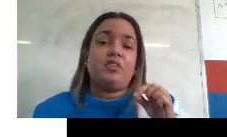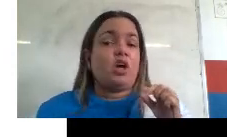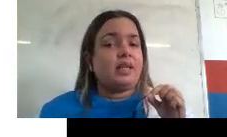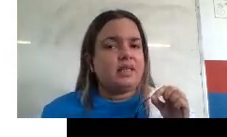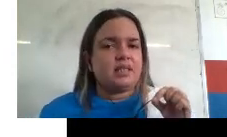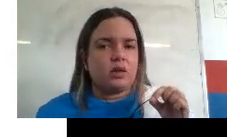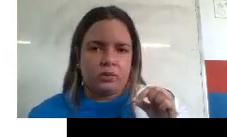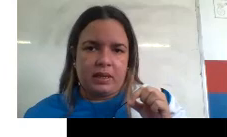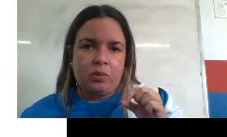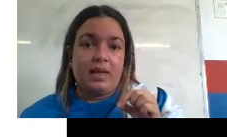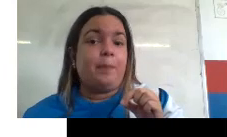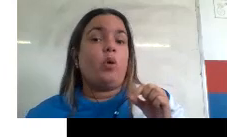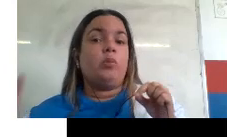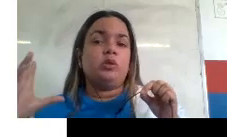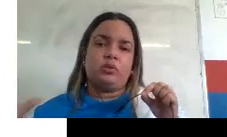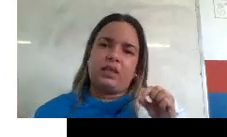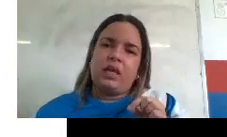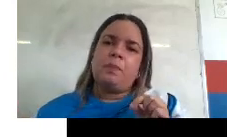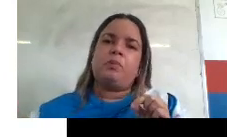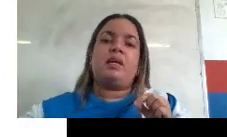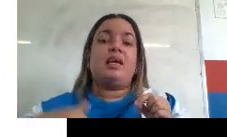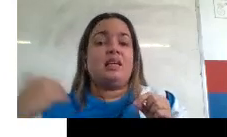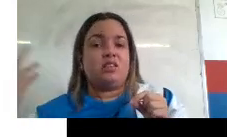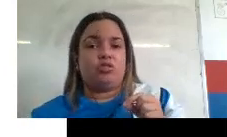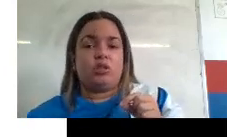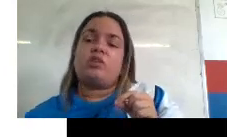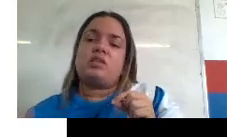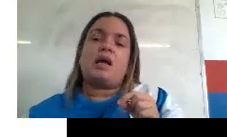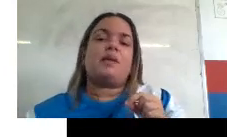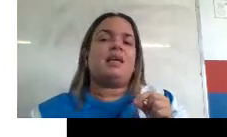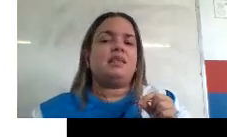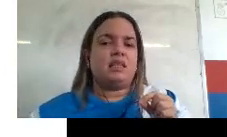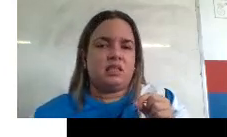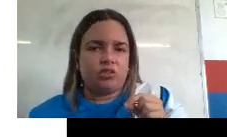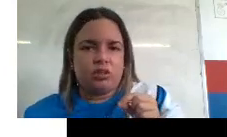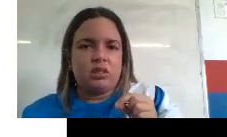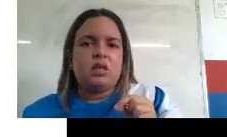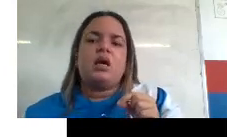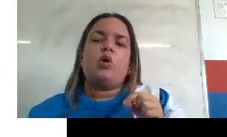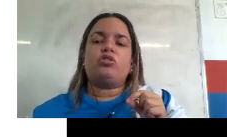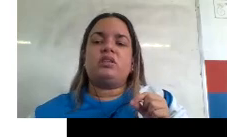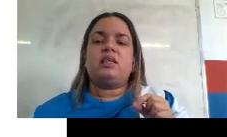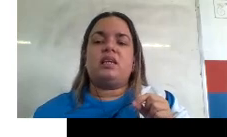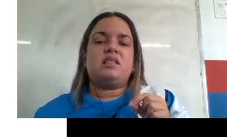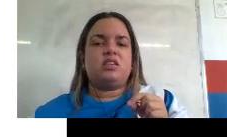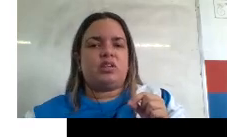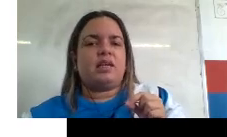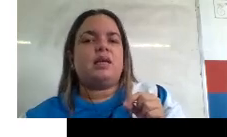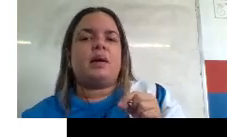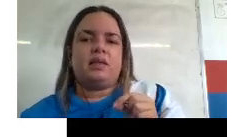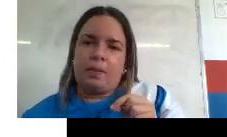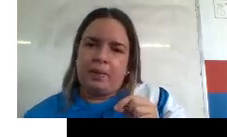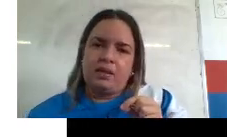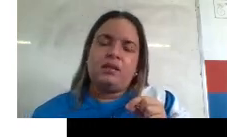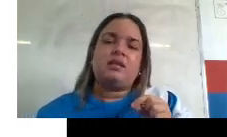A violência contra a mulher, por muito tempo, né, existiu, a gente sabe que ainda existe. Hoje em dia existe a